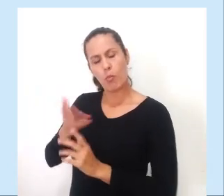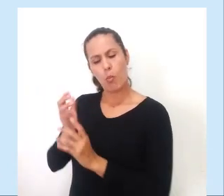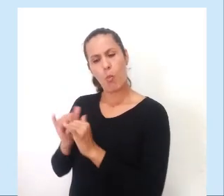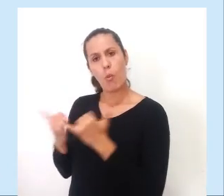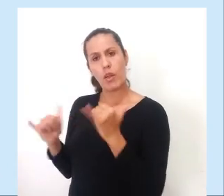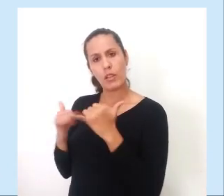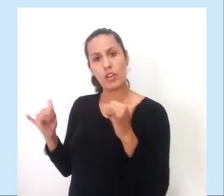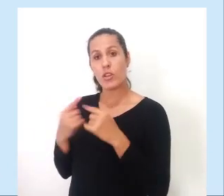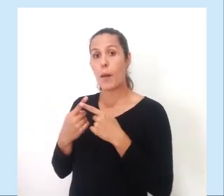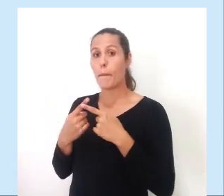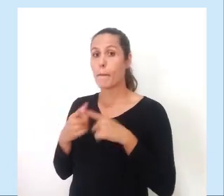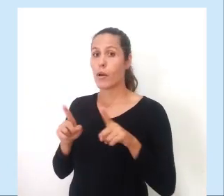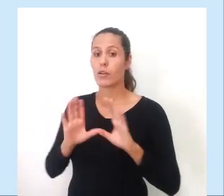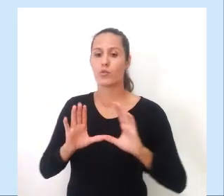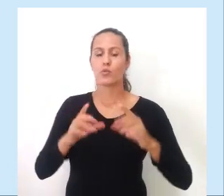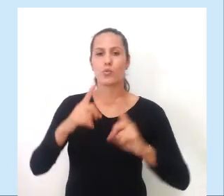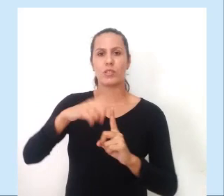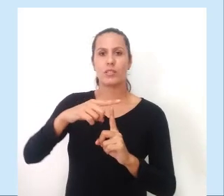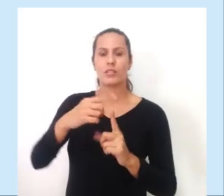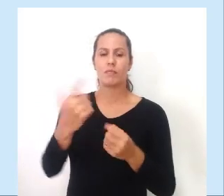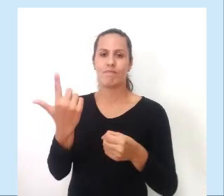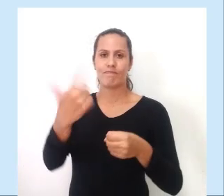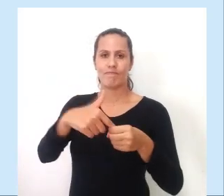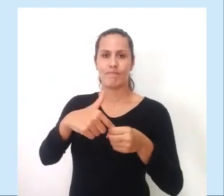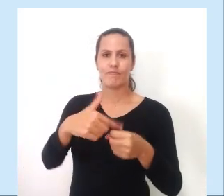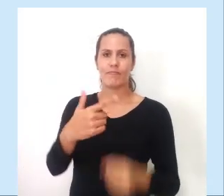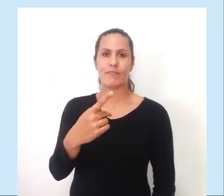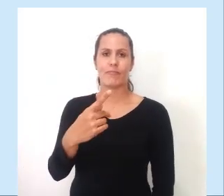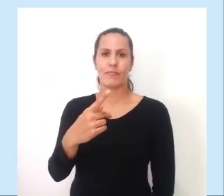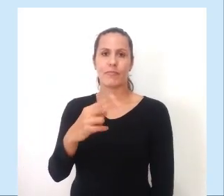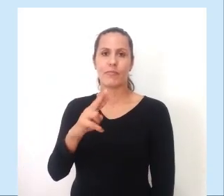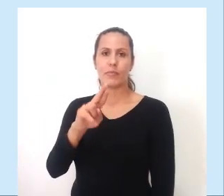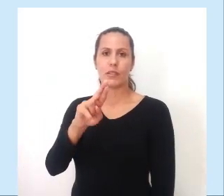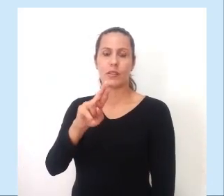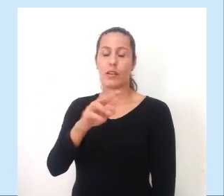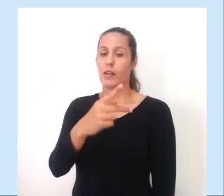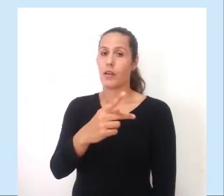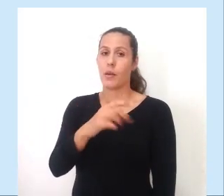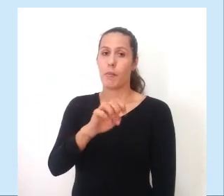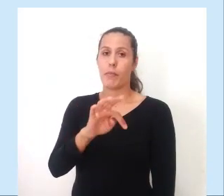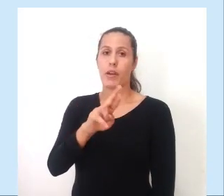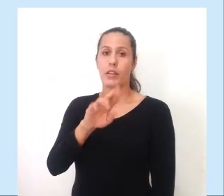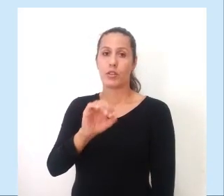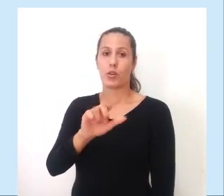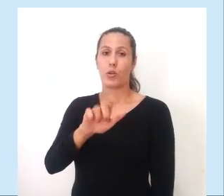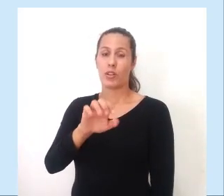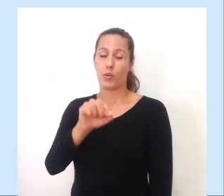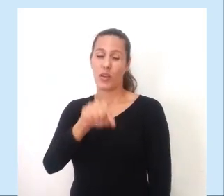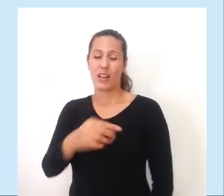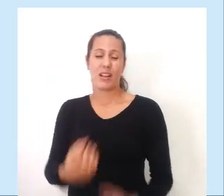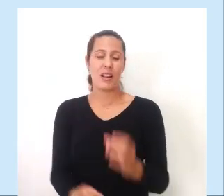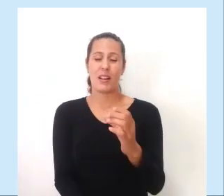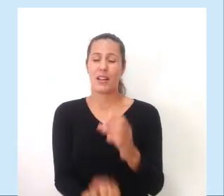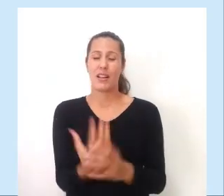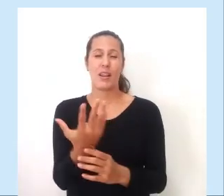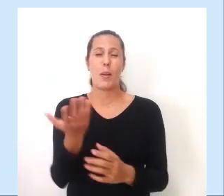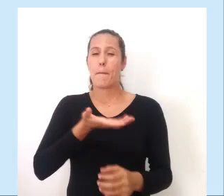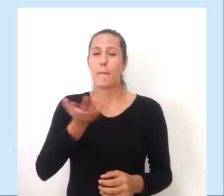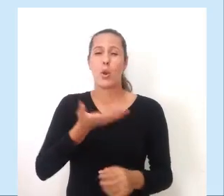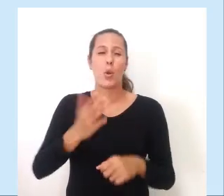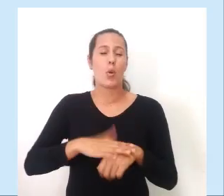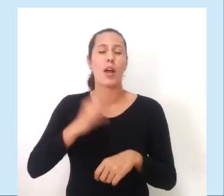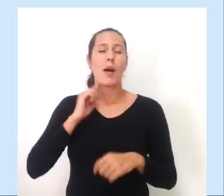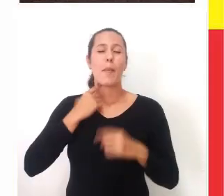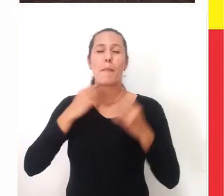produz energia. Sendo que o petróleo, ele vai produzir bastante